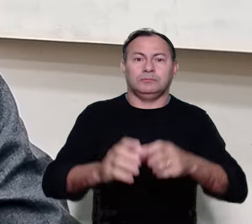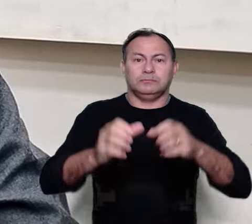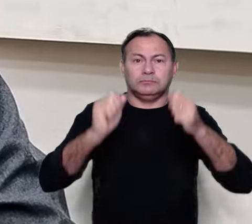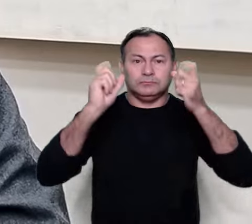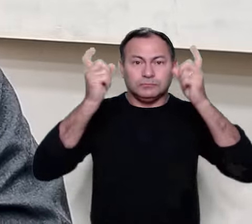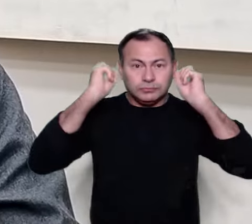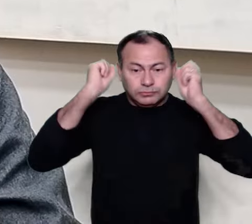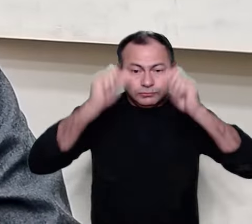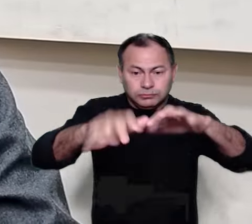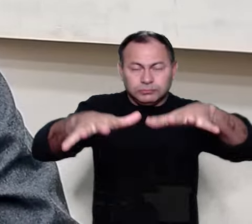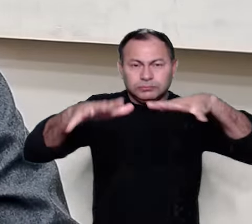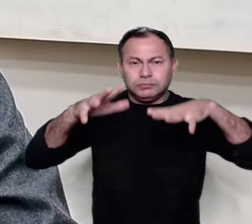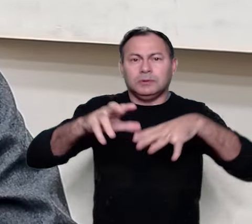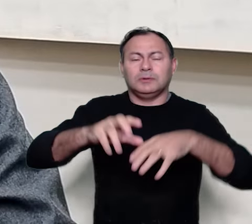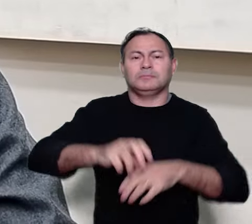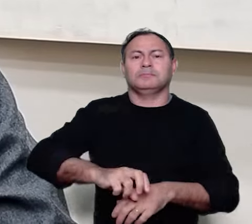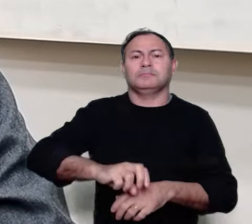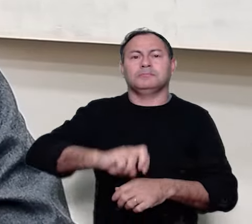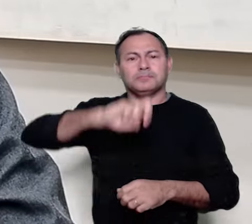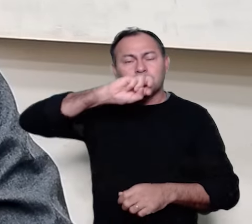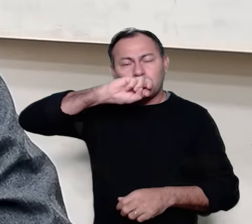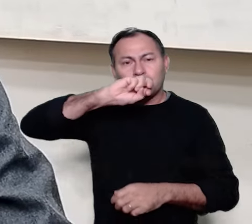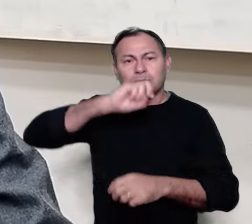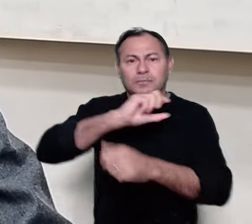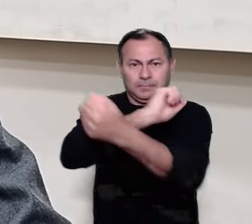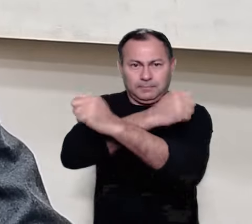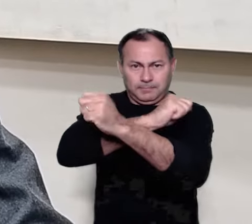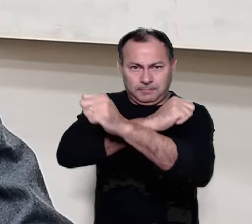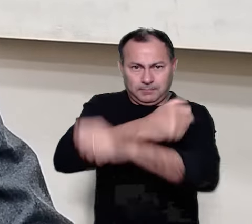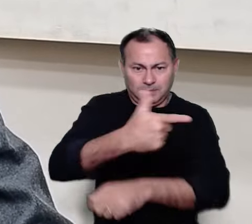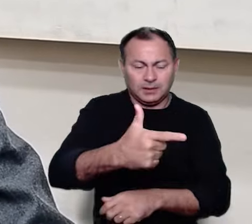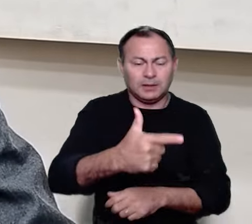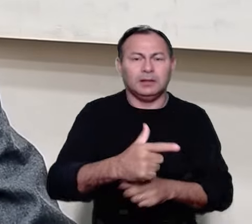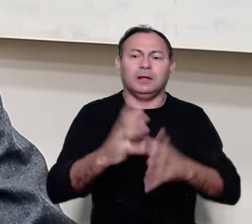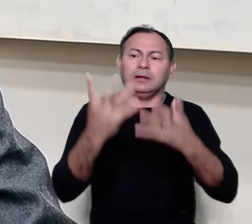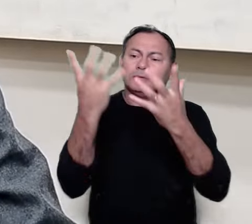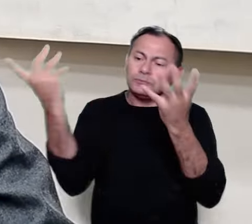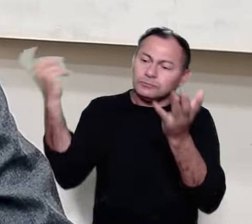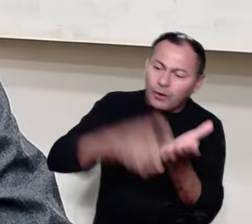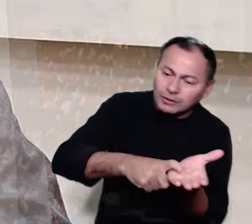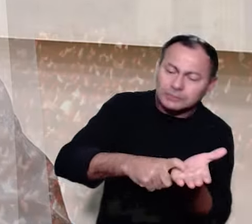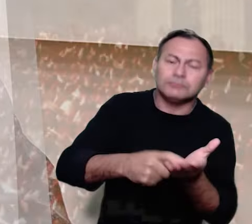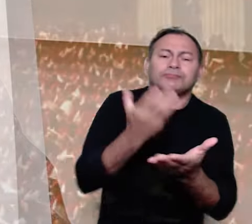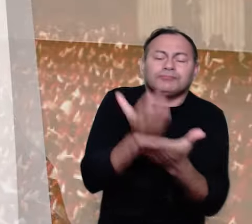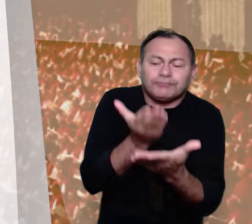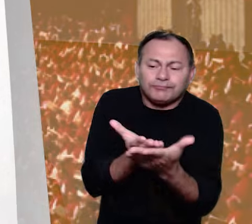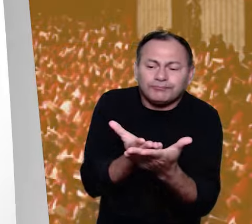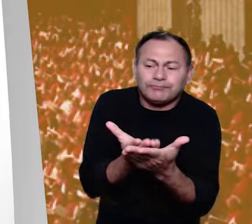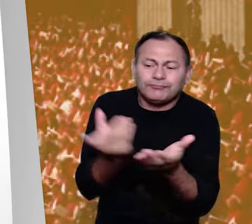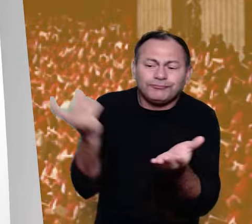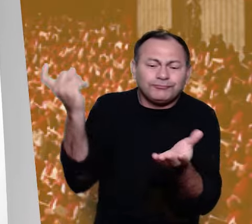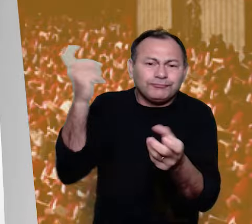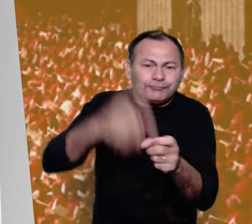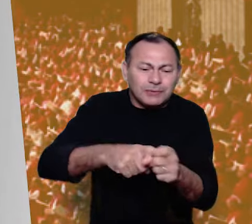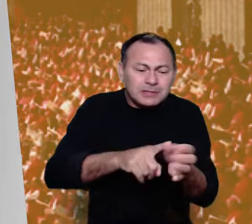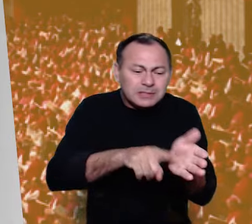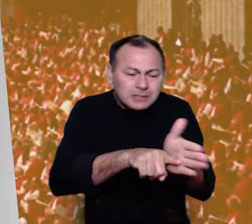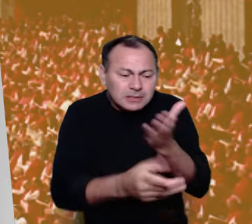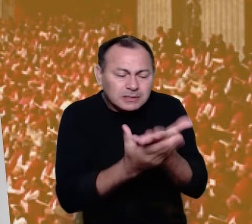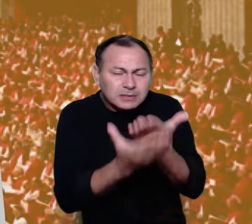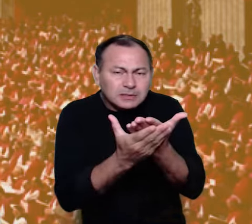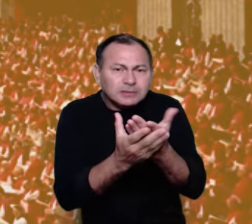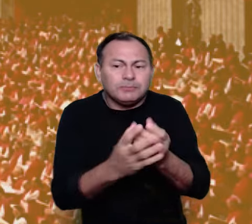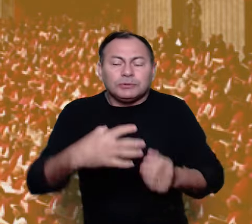retoma esse sentido e aprofunda o seu valor. Graças ao moto próprio de São Pio X,